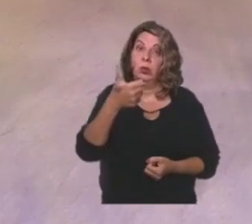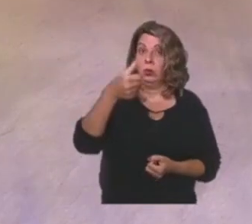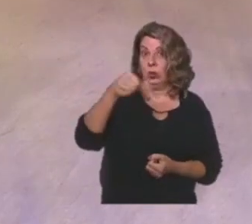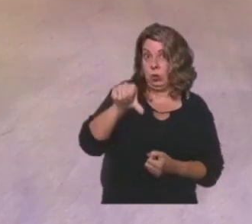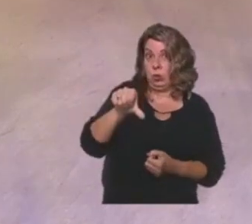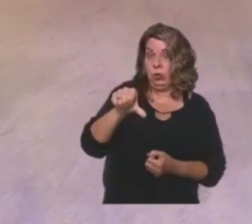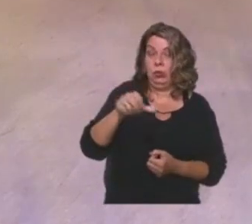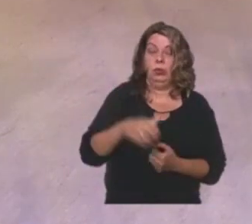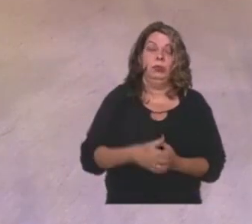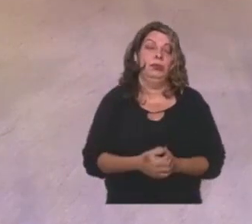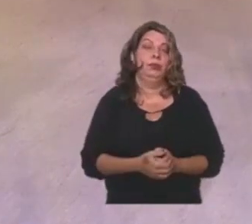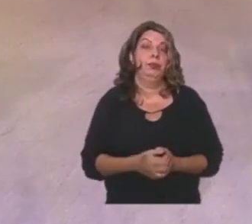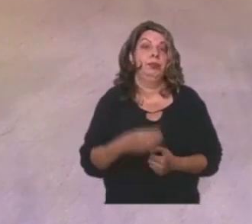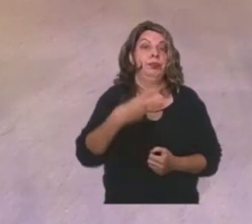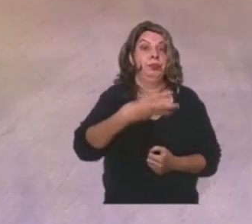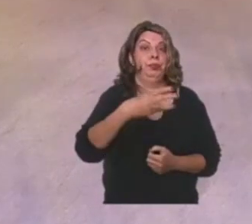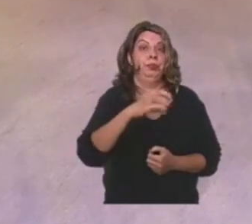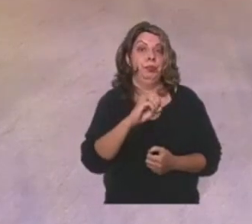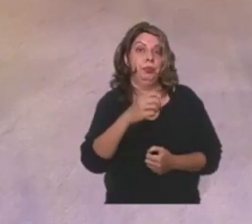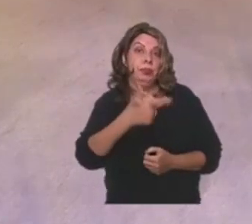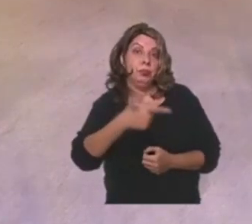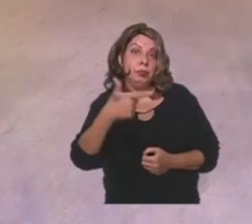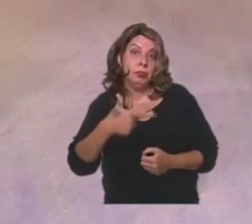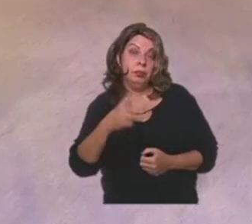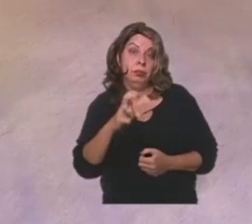3022-5729, repetindo,